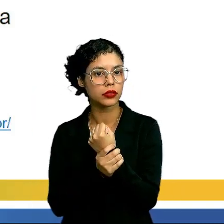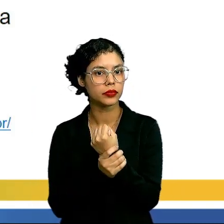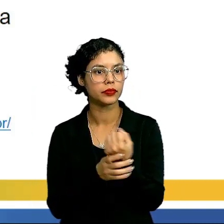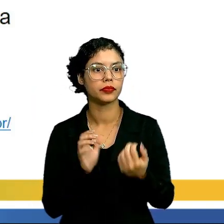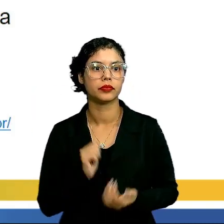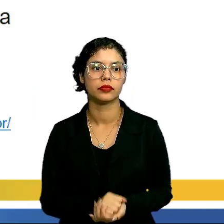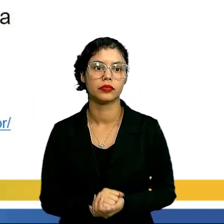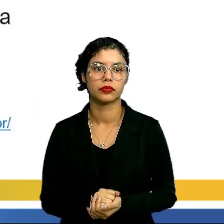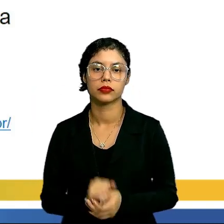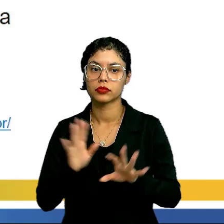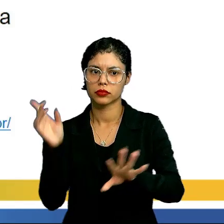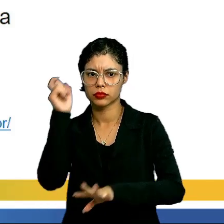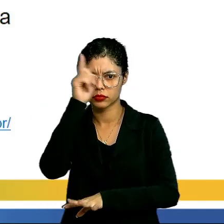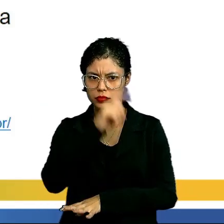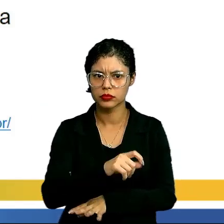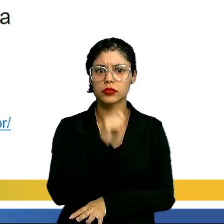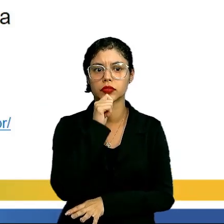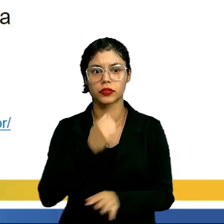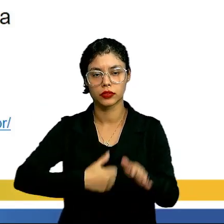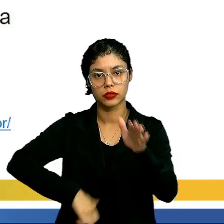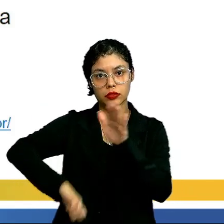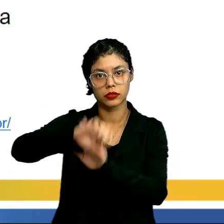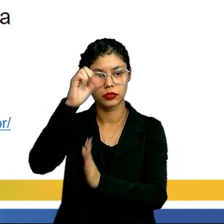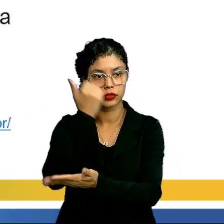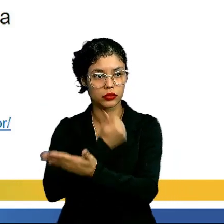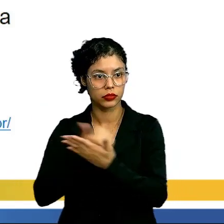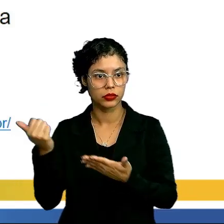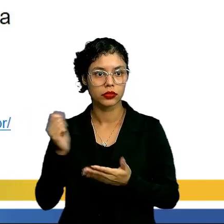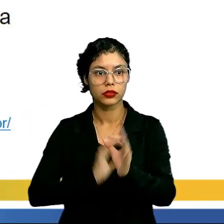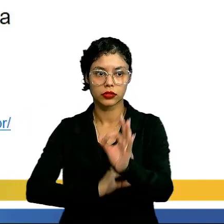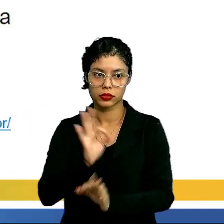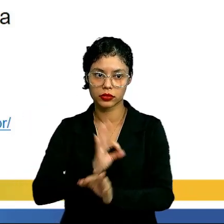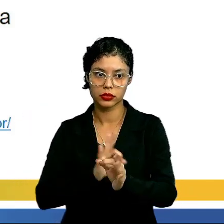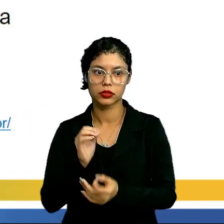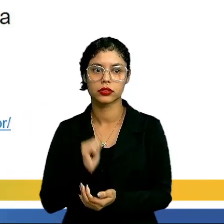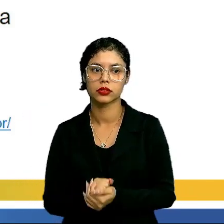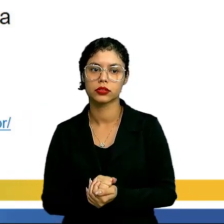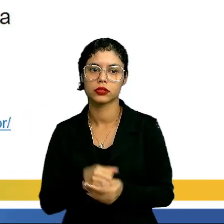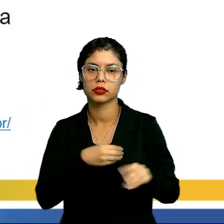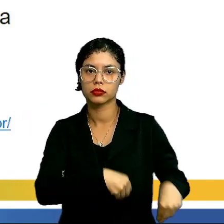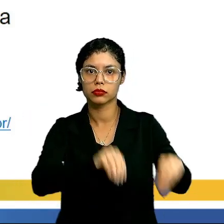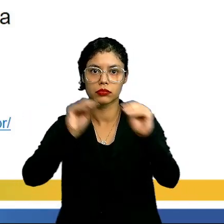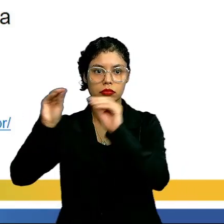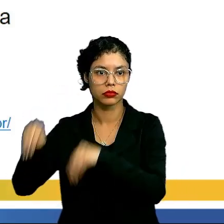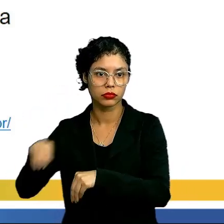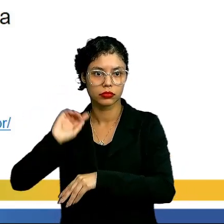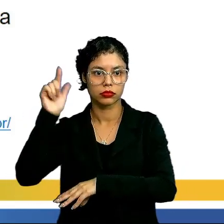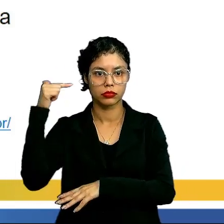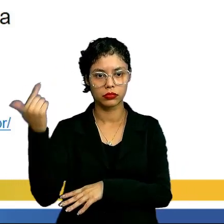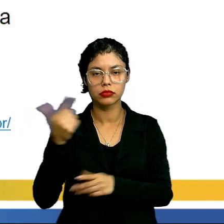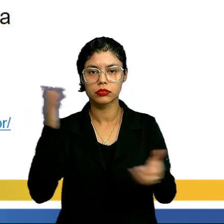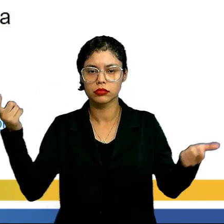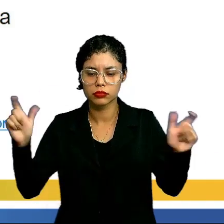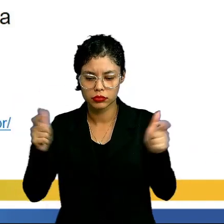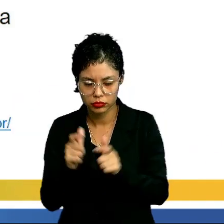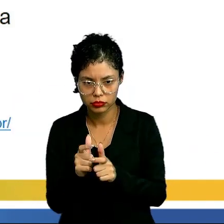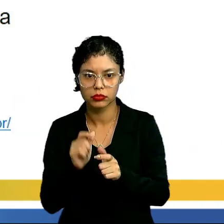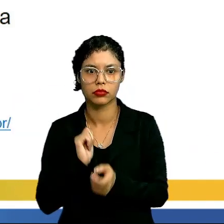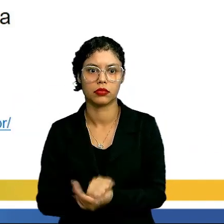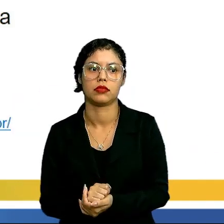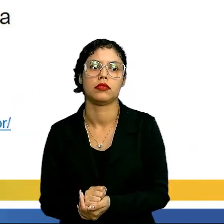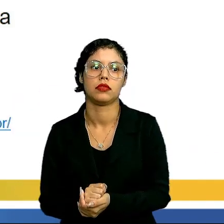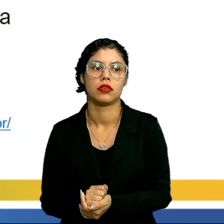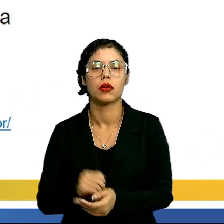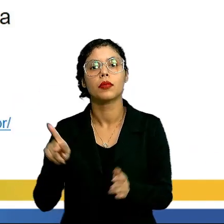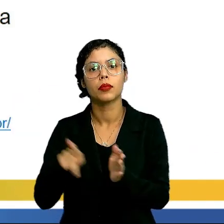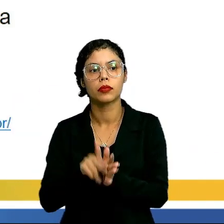de segurança. Isso dificultou a ação da criminalidade organizada, que migrou para as áreas de menor risco, no